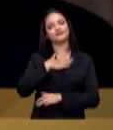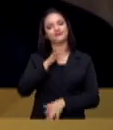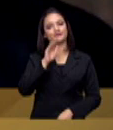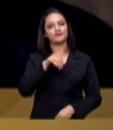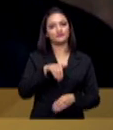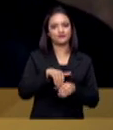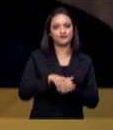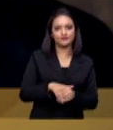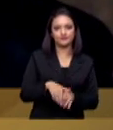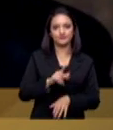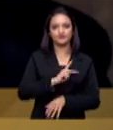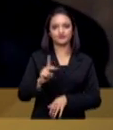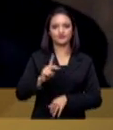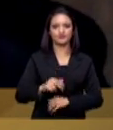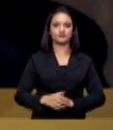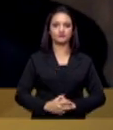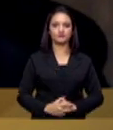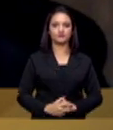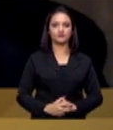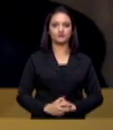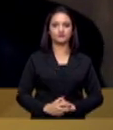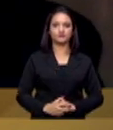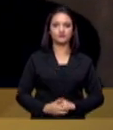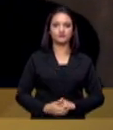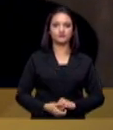voto, senhor presidente.